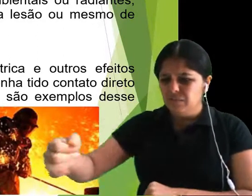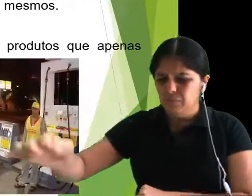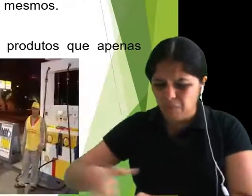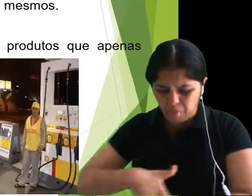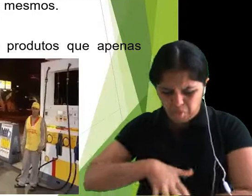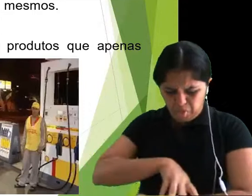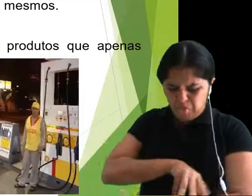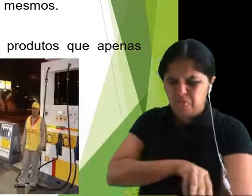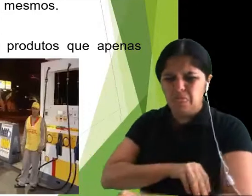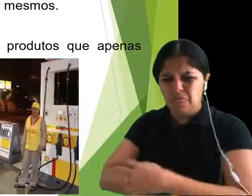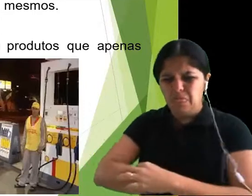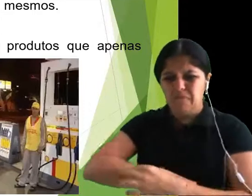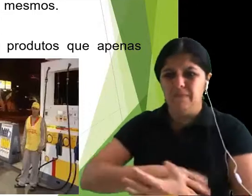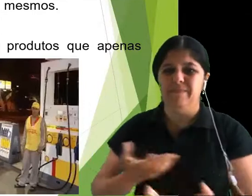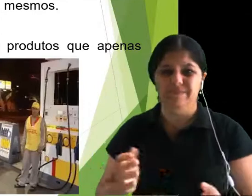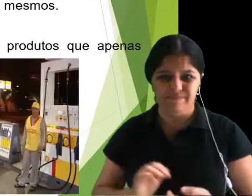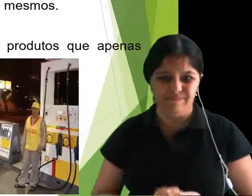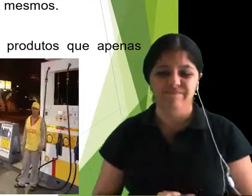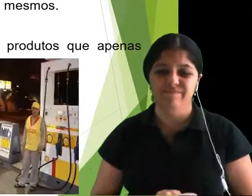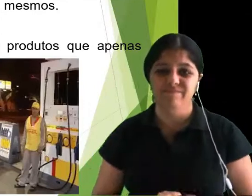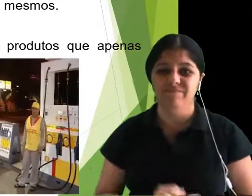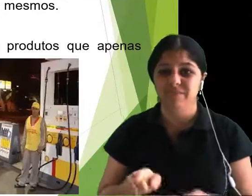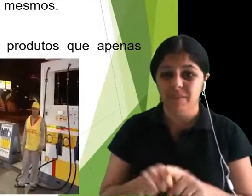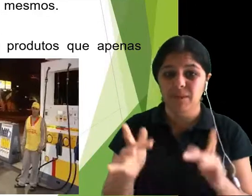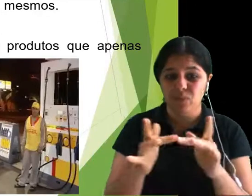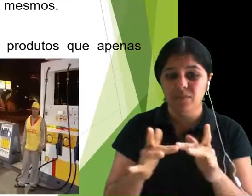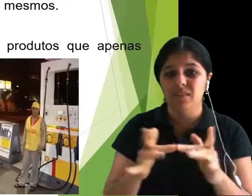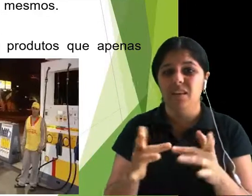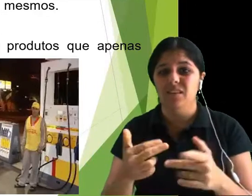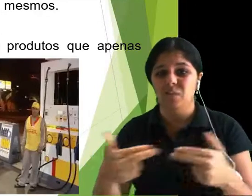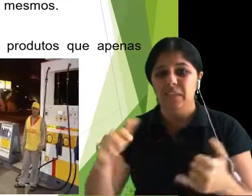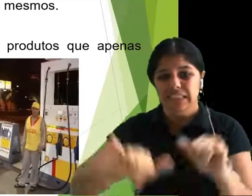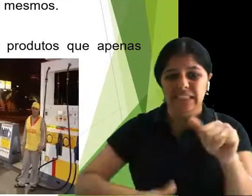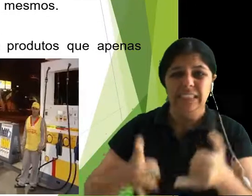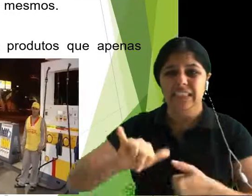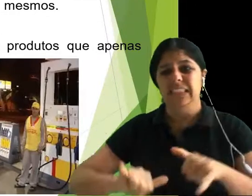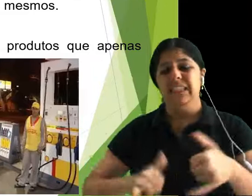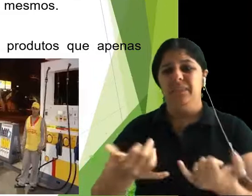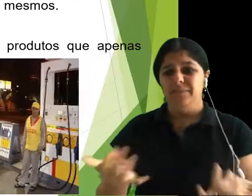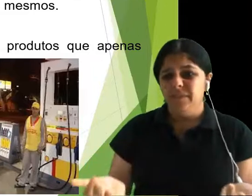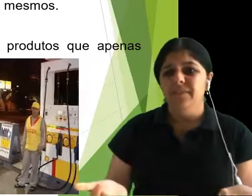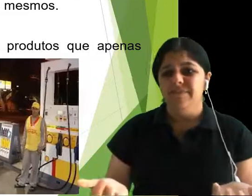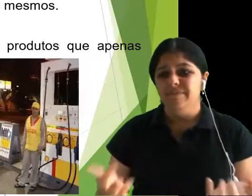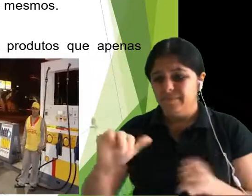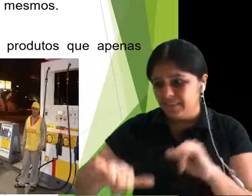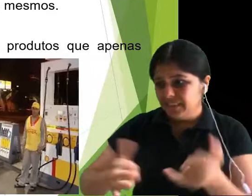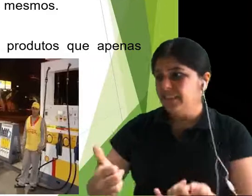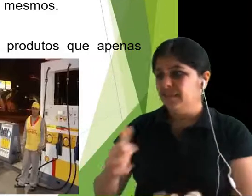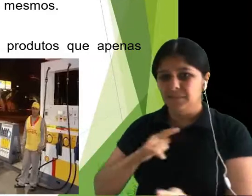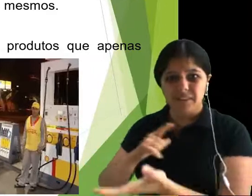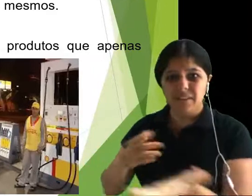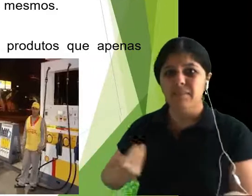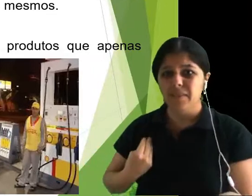tá? Agora, contato com produtos químicos agressivos. Gente, os produtos químicos estão aí,